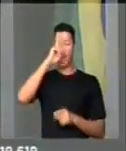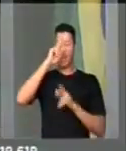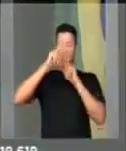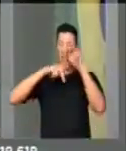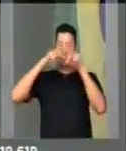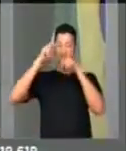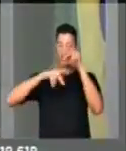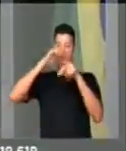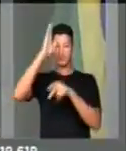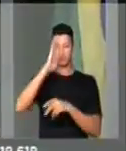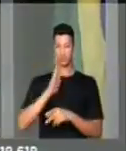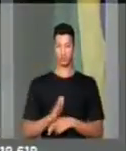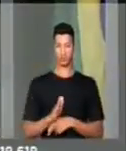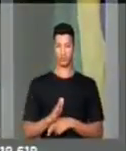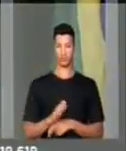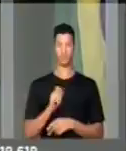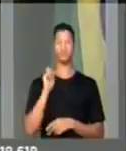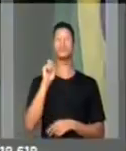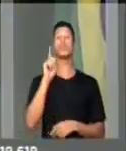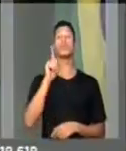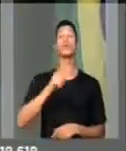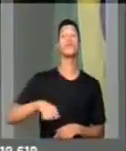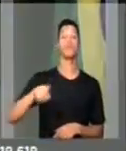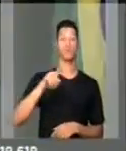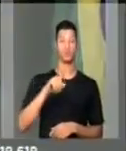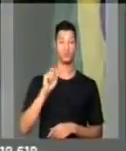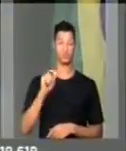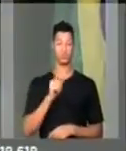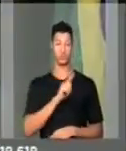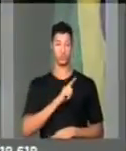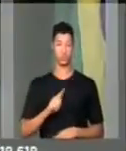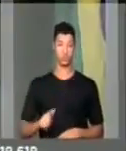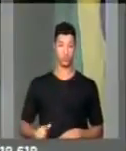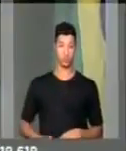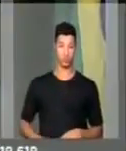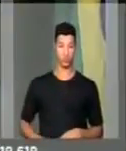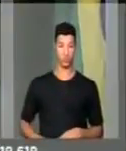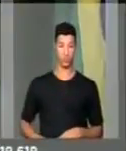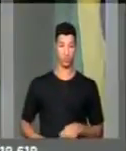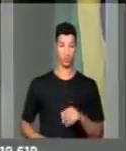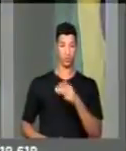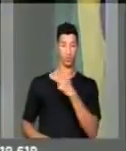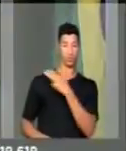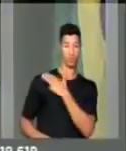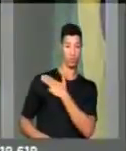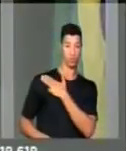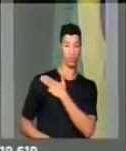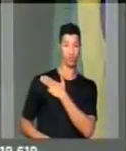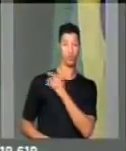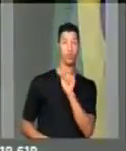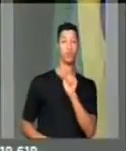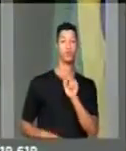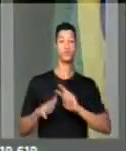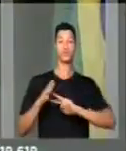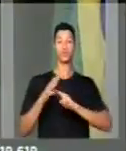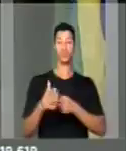povo brasileiro, o que foi o governo Lula e o que